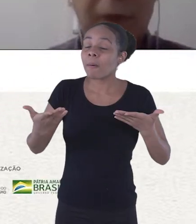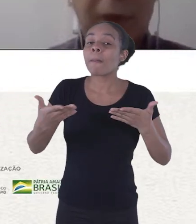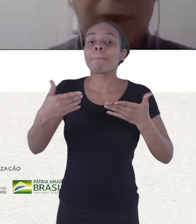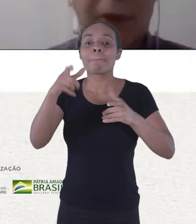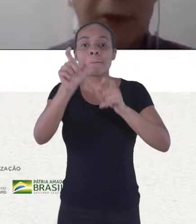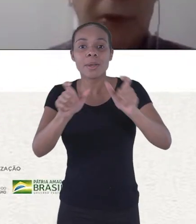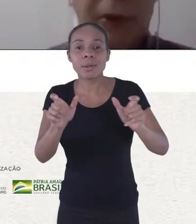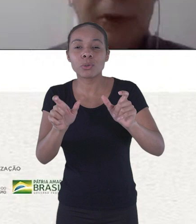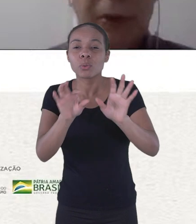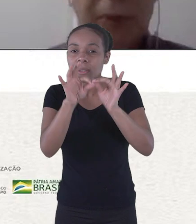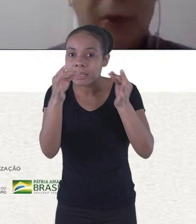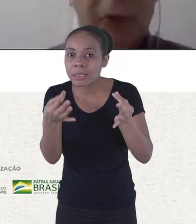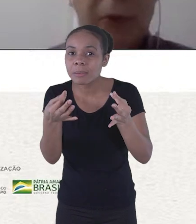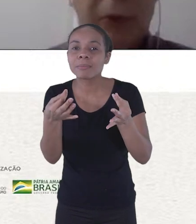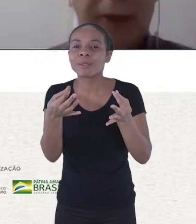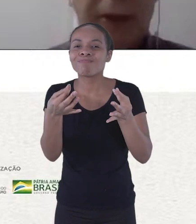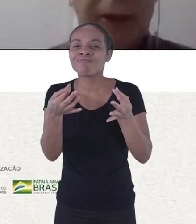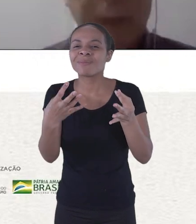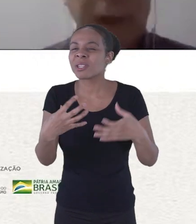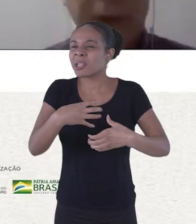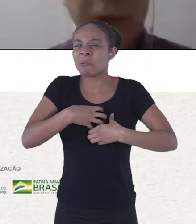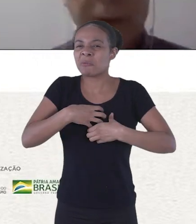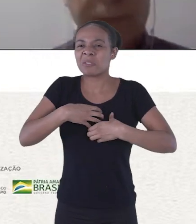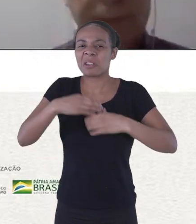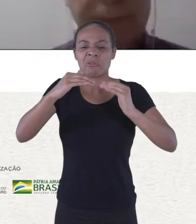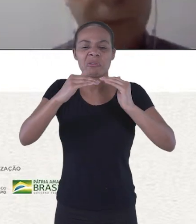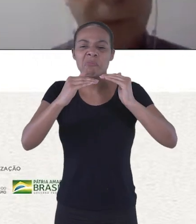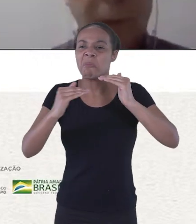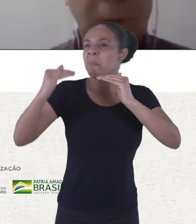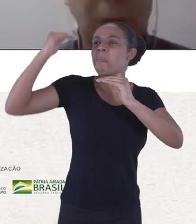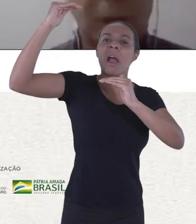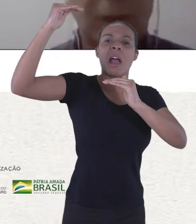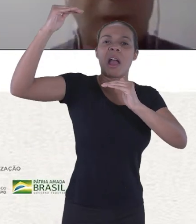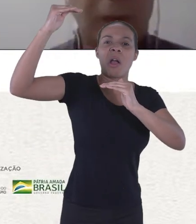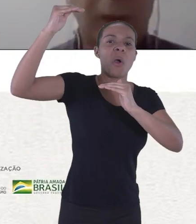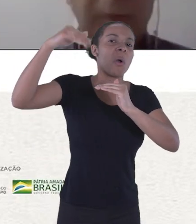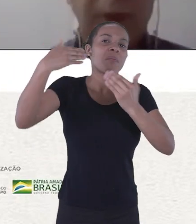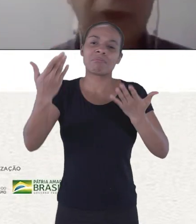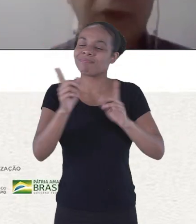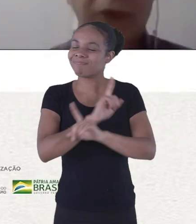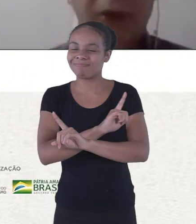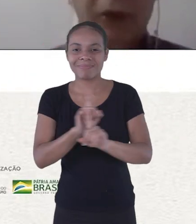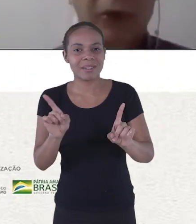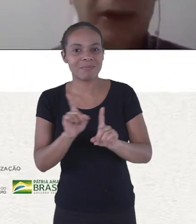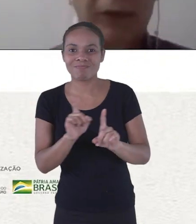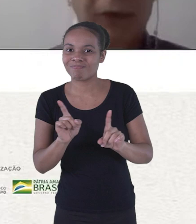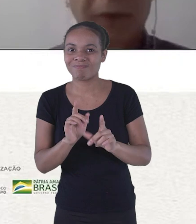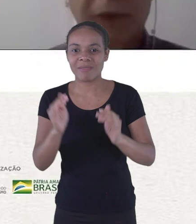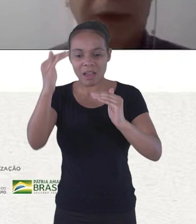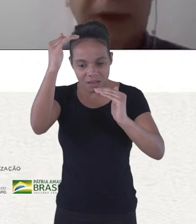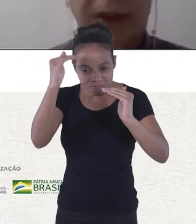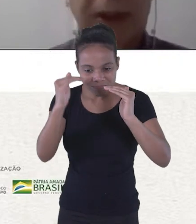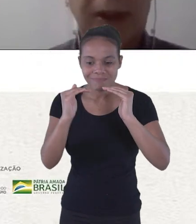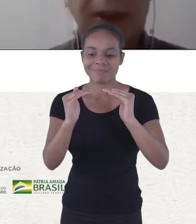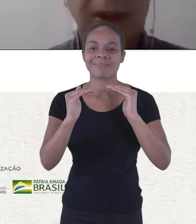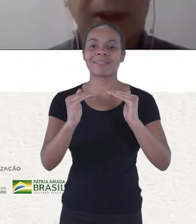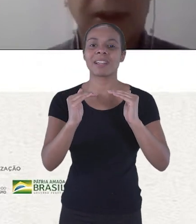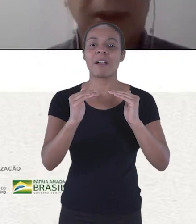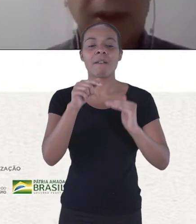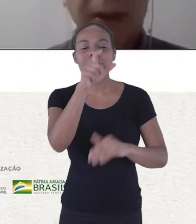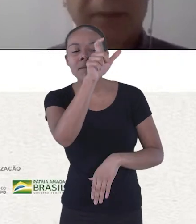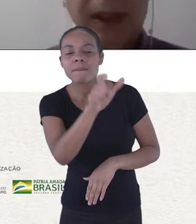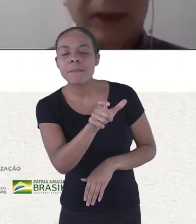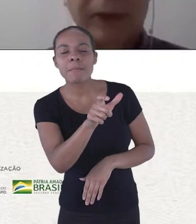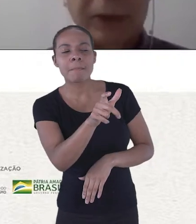você foi de uma humildade raríssima, principalmente em pessoas notórias como